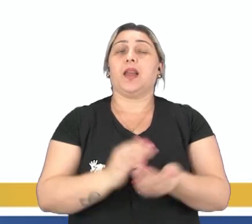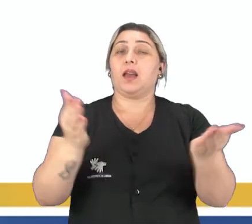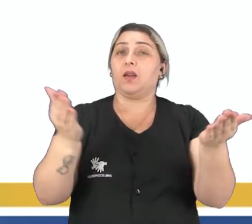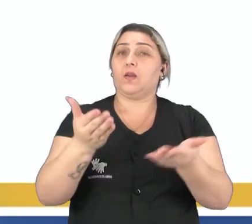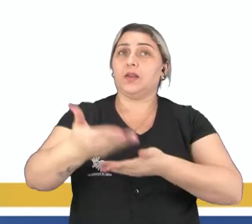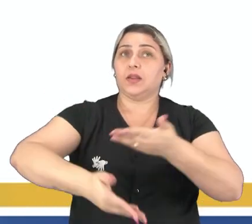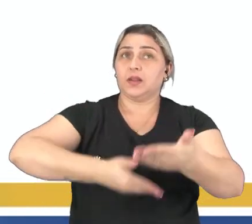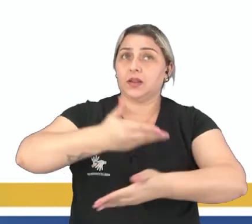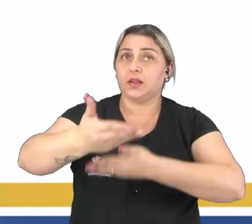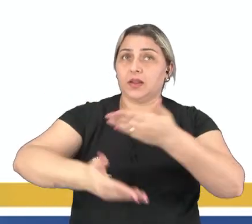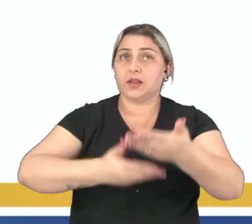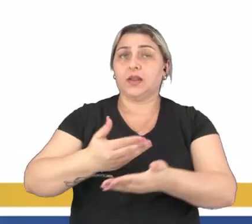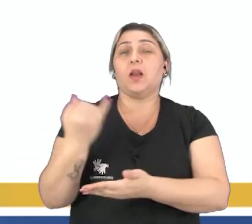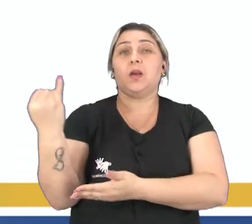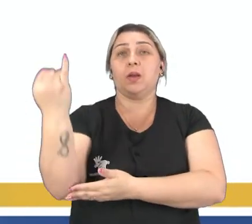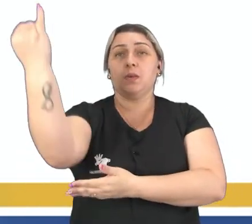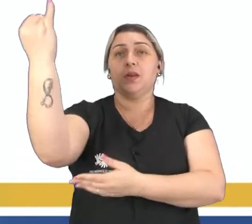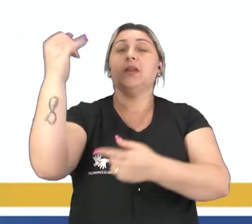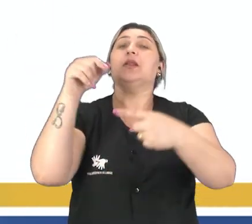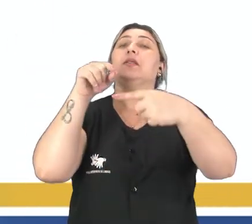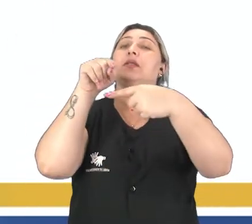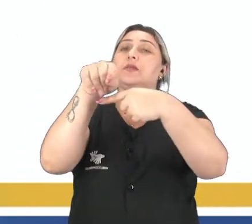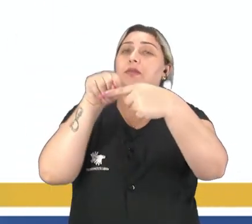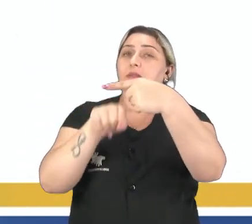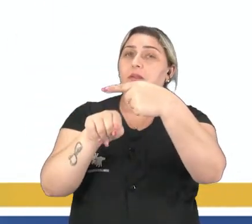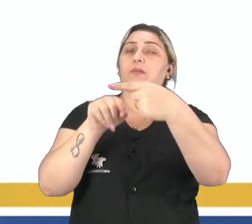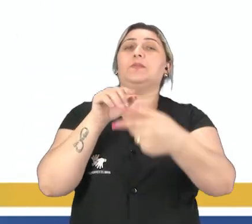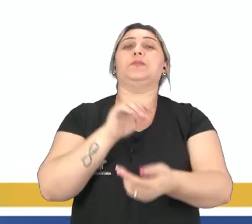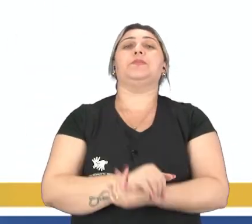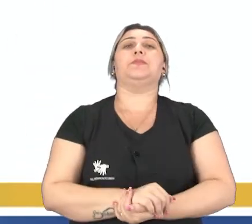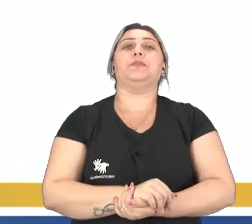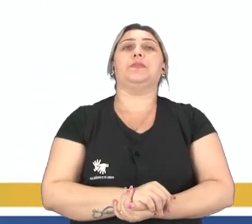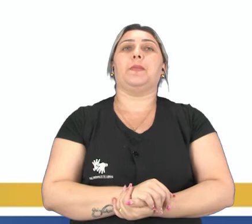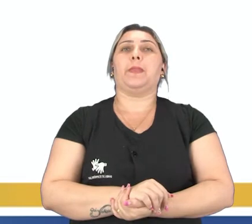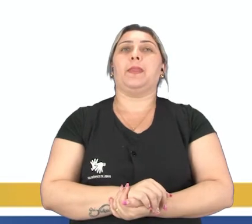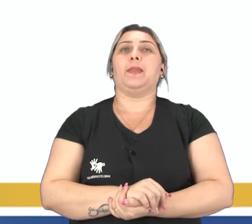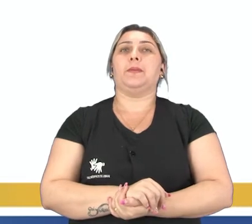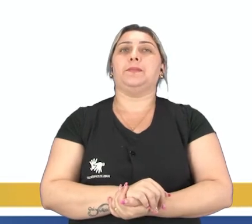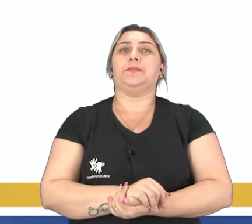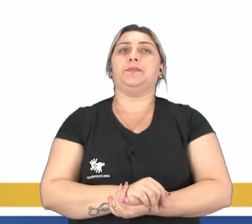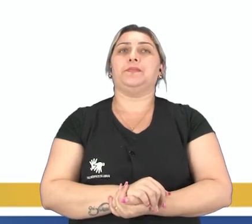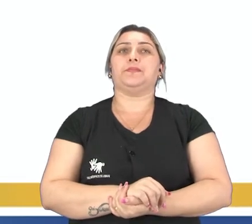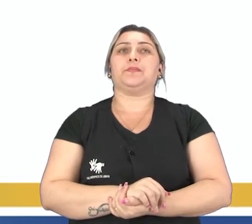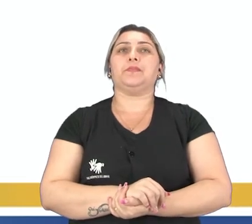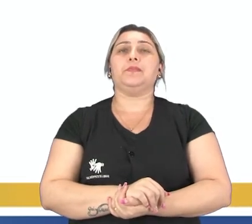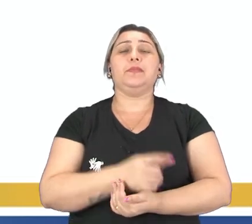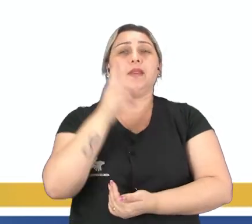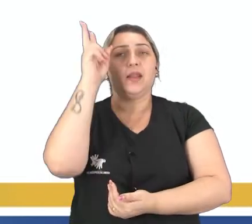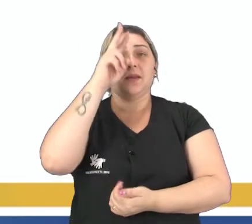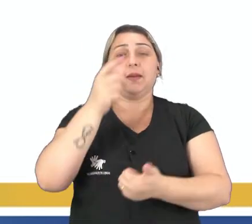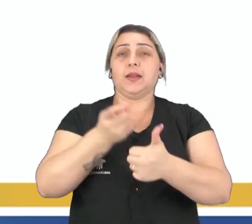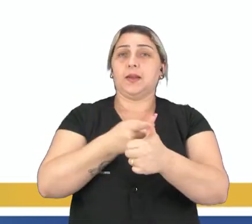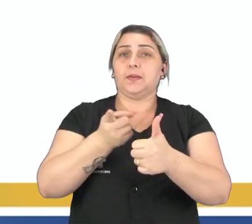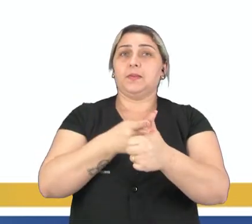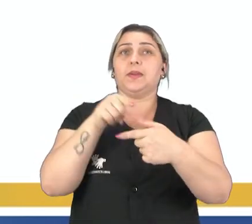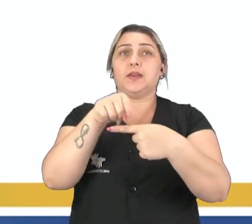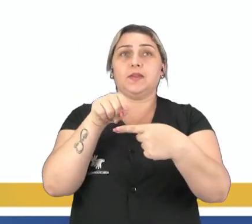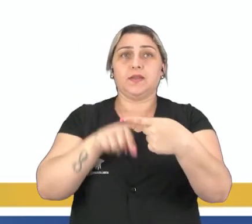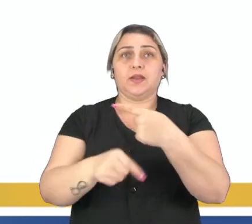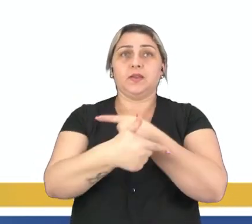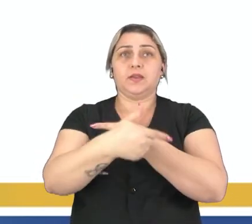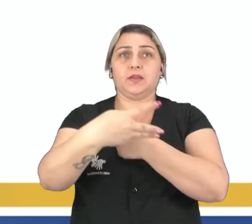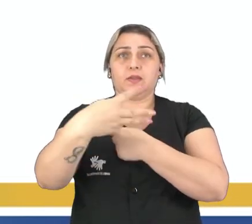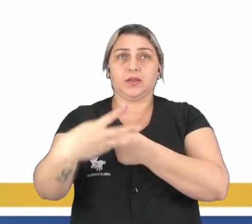Agora nós temos algo que se chama relação fundamental da divisão. O que seria? Lembra da primeira divisão, que